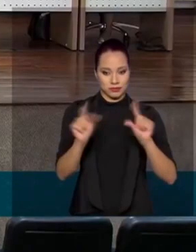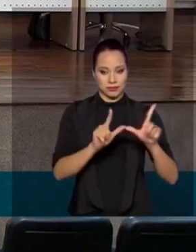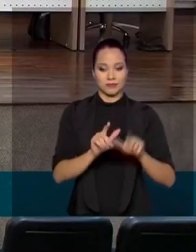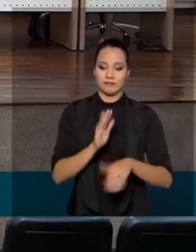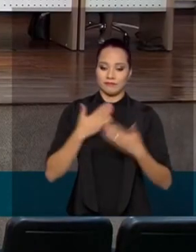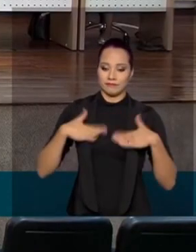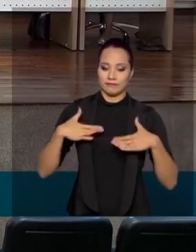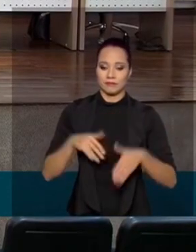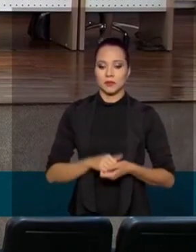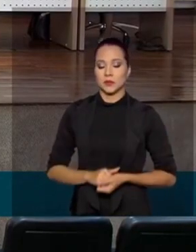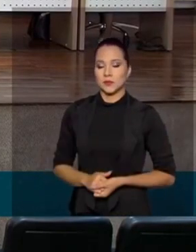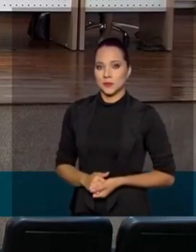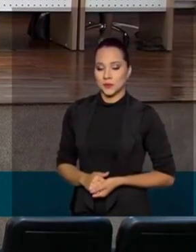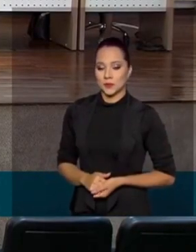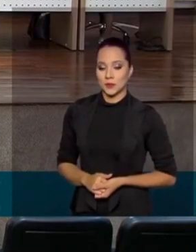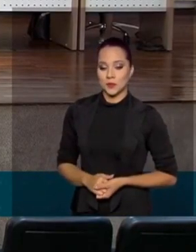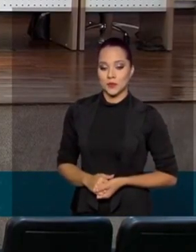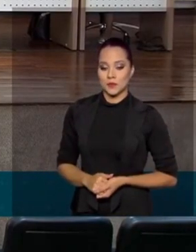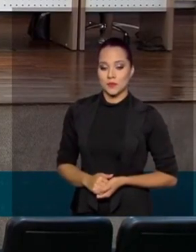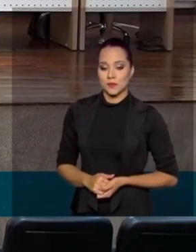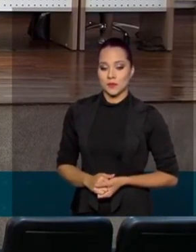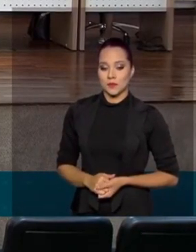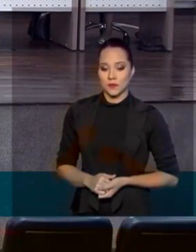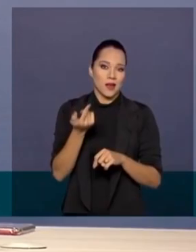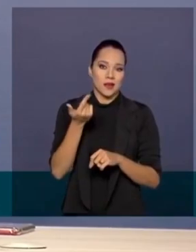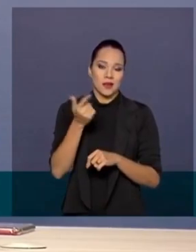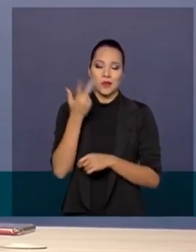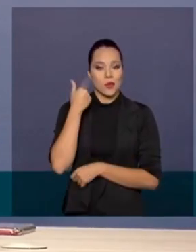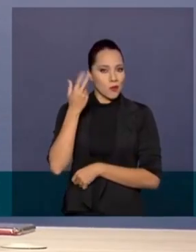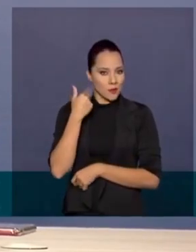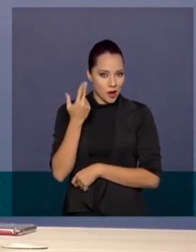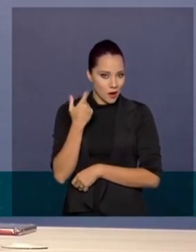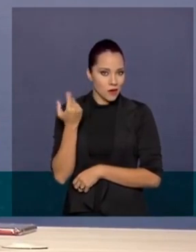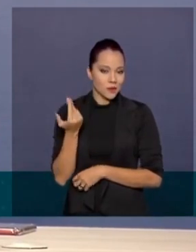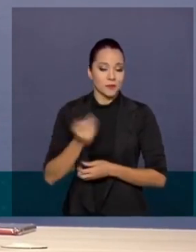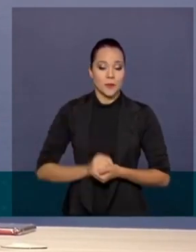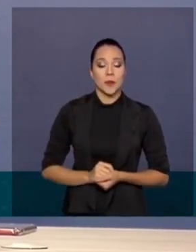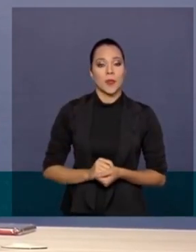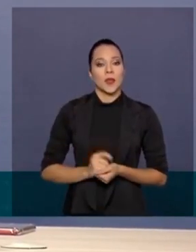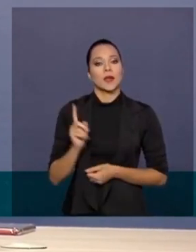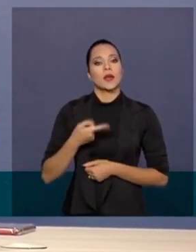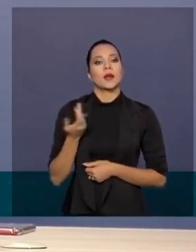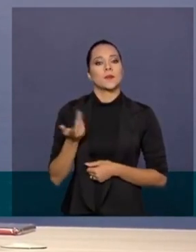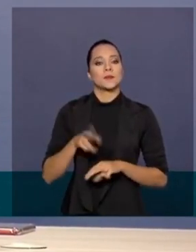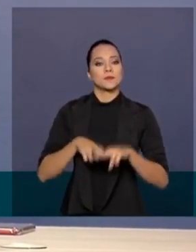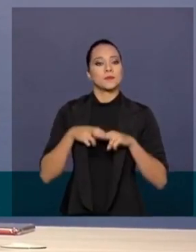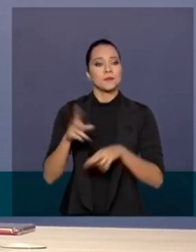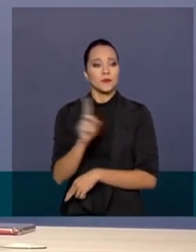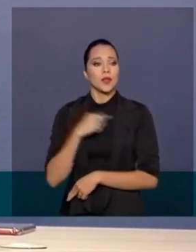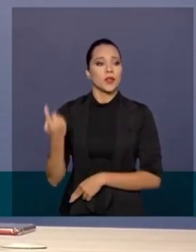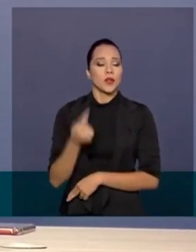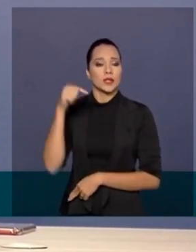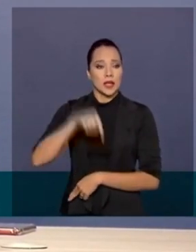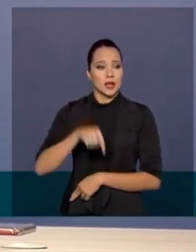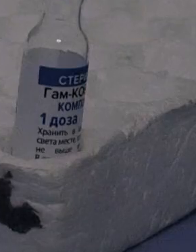para importar a vacina por considerar que o faltam dados para garantir sua segurança e eficácia a direção da agência seguiu a recomendação